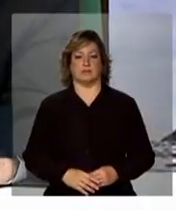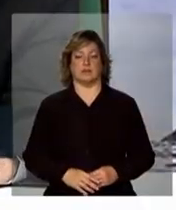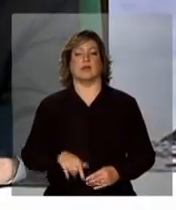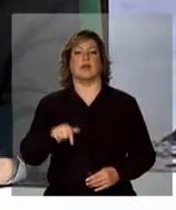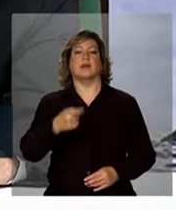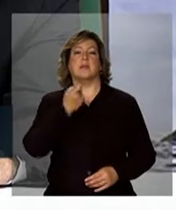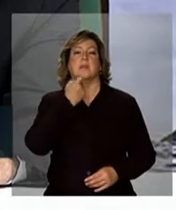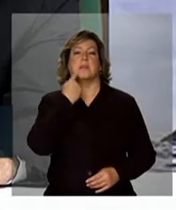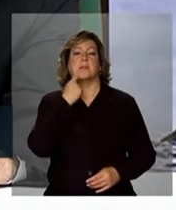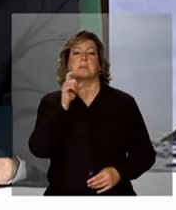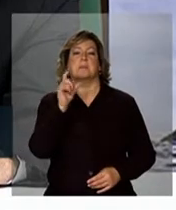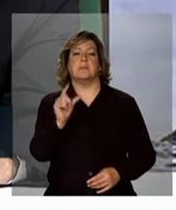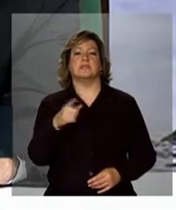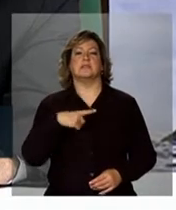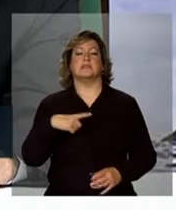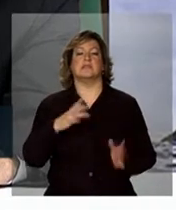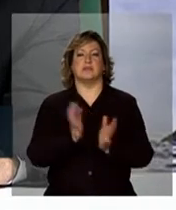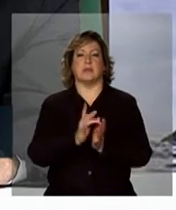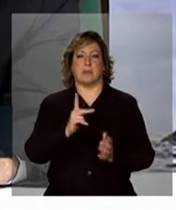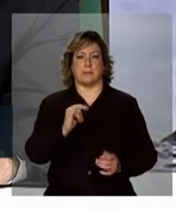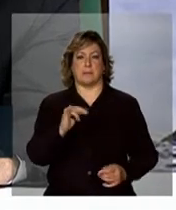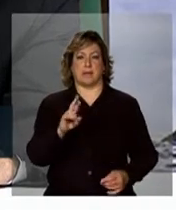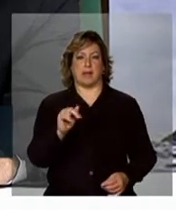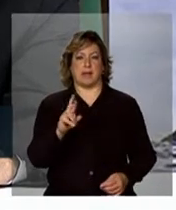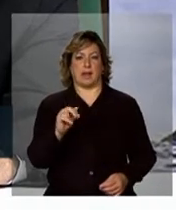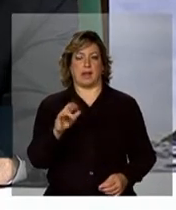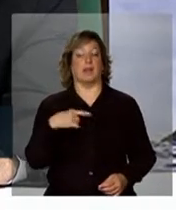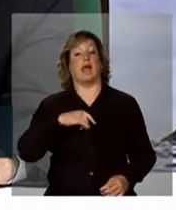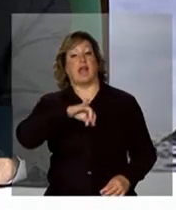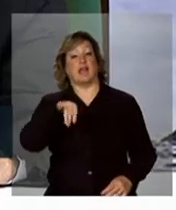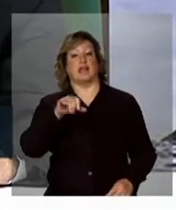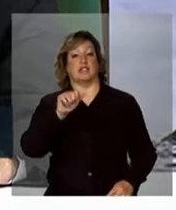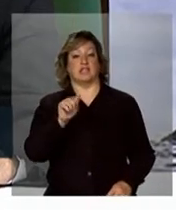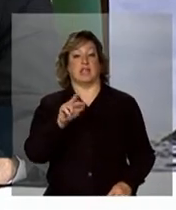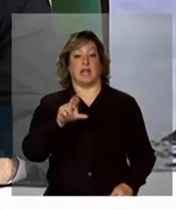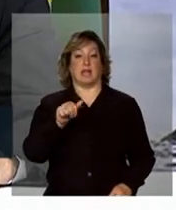Aquele peixinho da Amazônia, não é a pirarara, é o jaraqui.